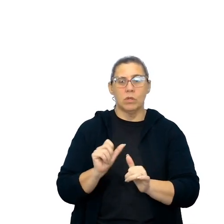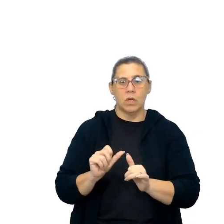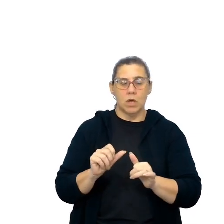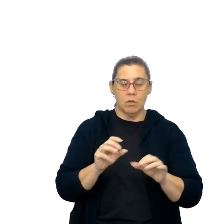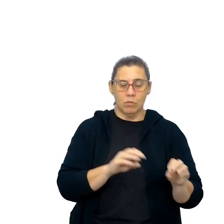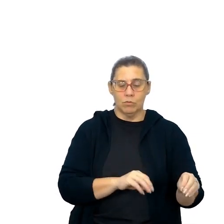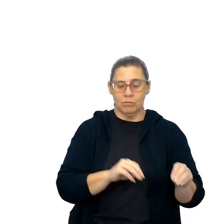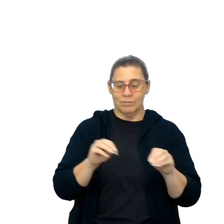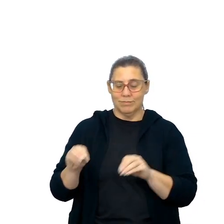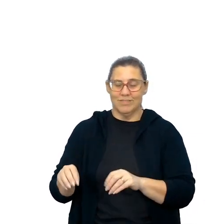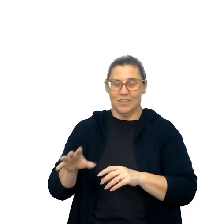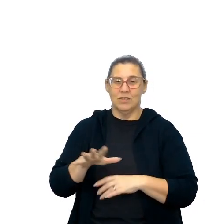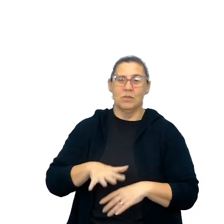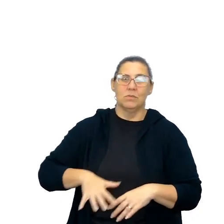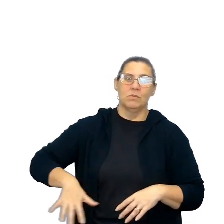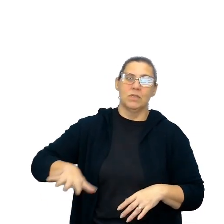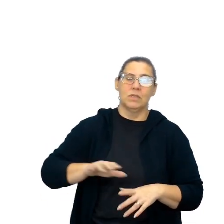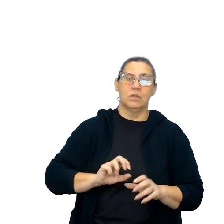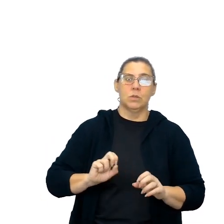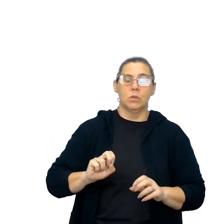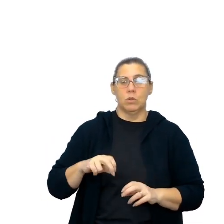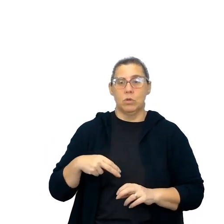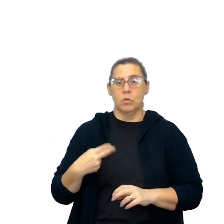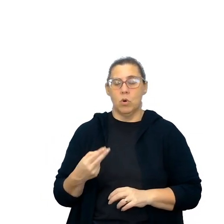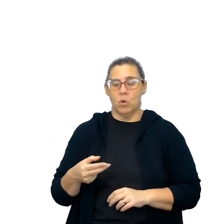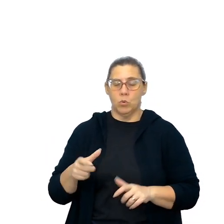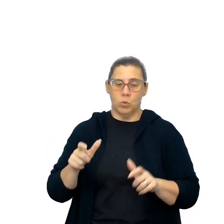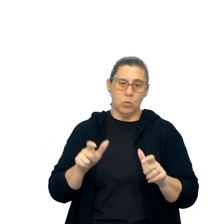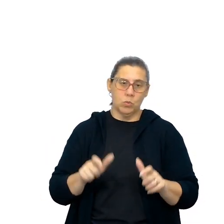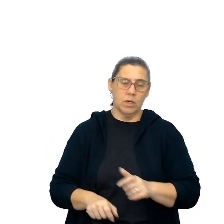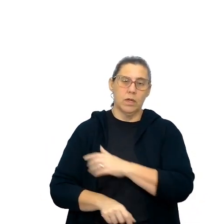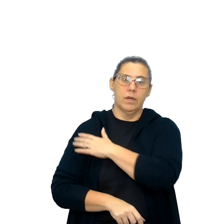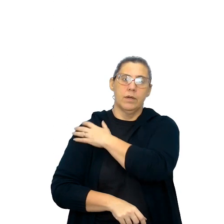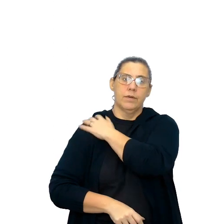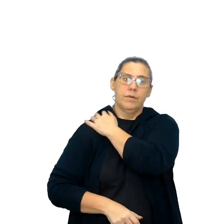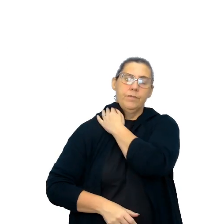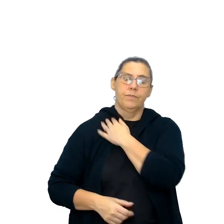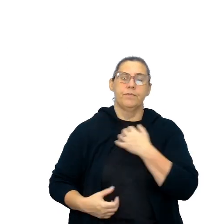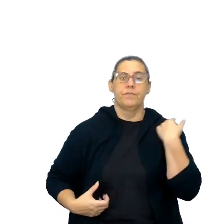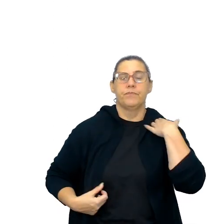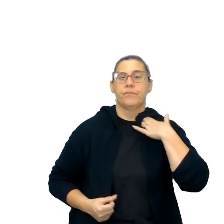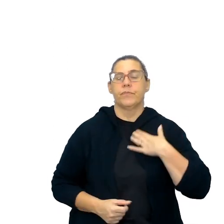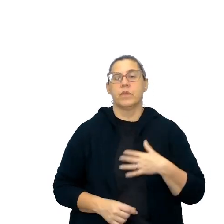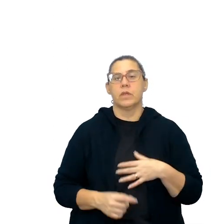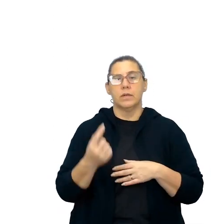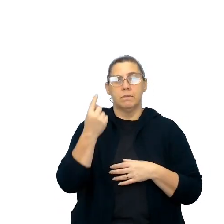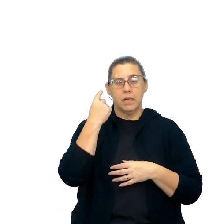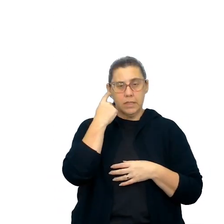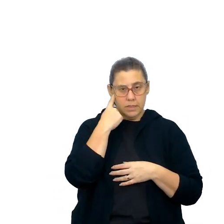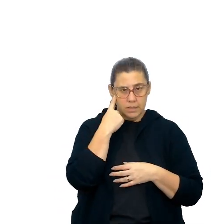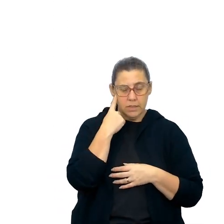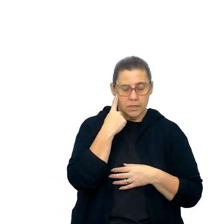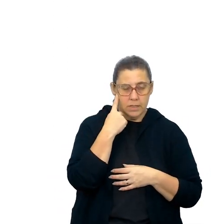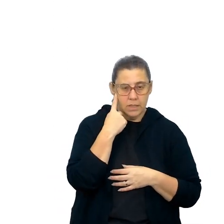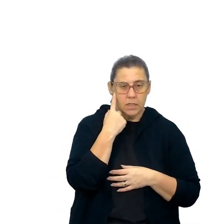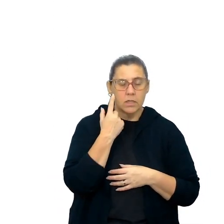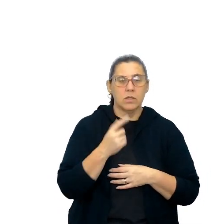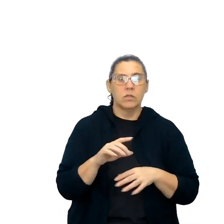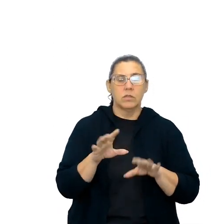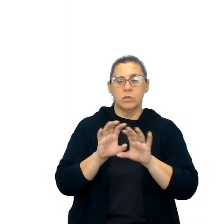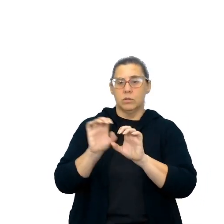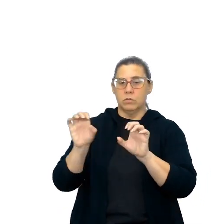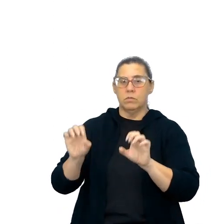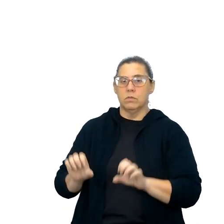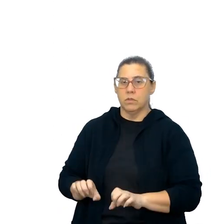certo espaço ou num certo território, né? E pensando em uma